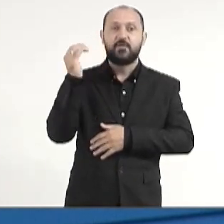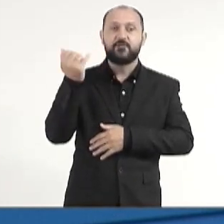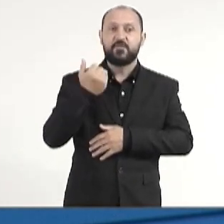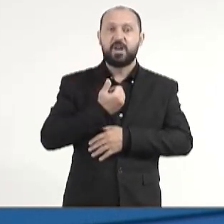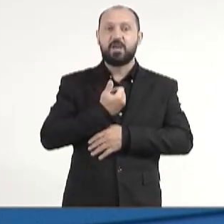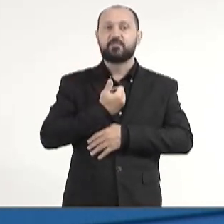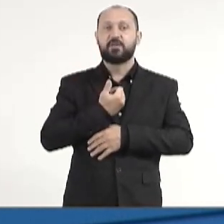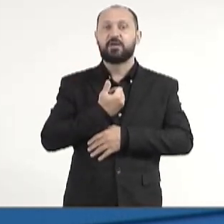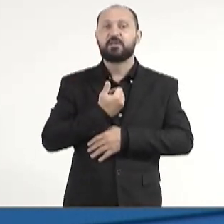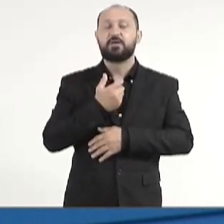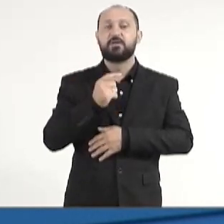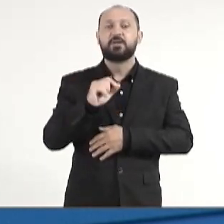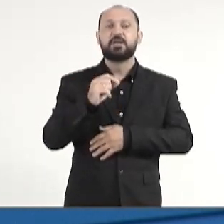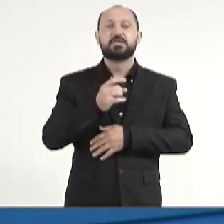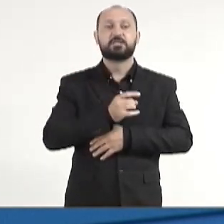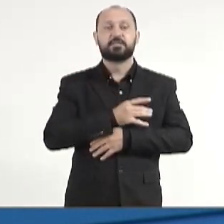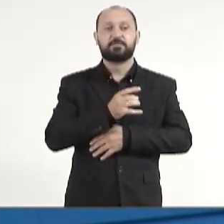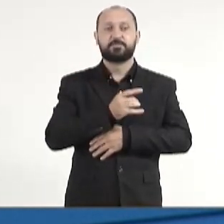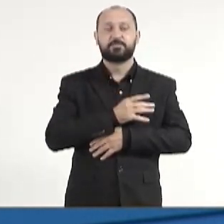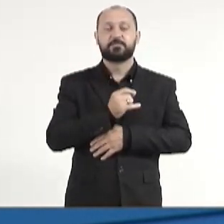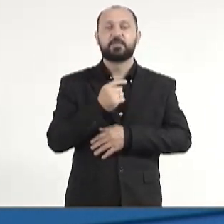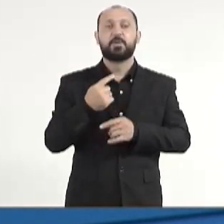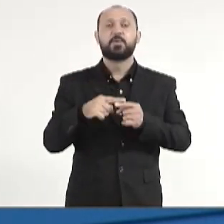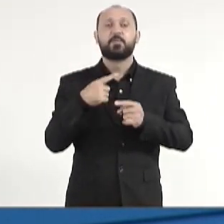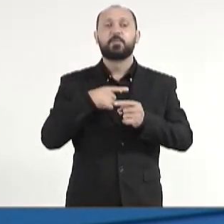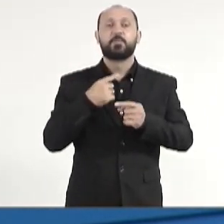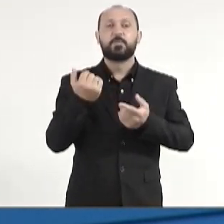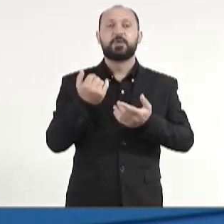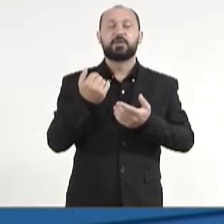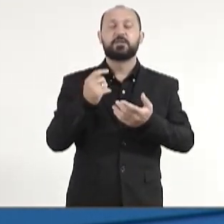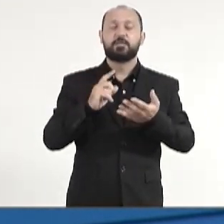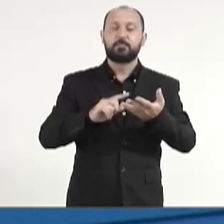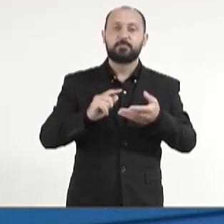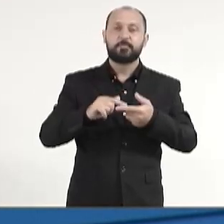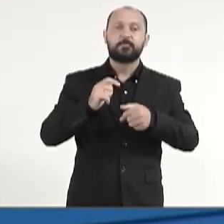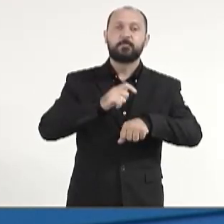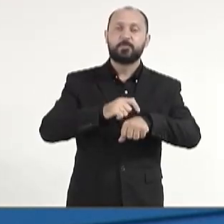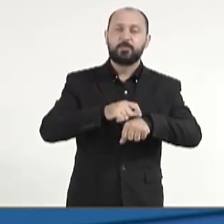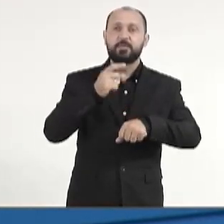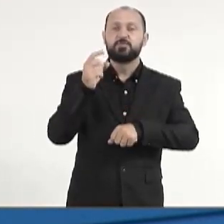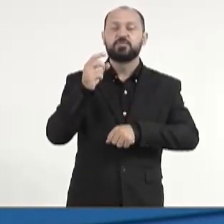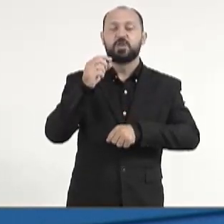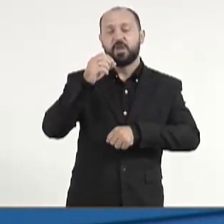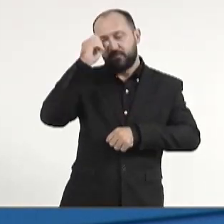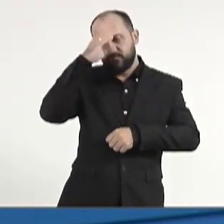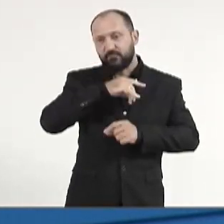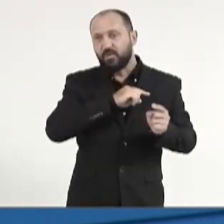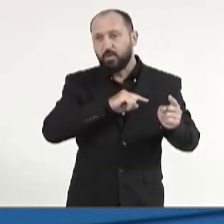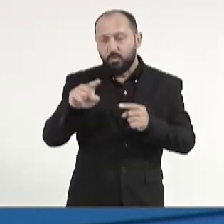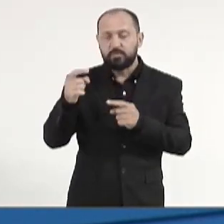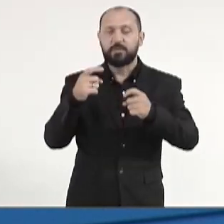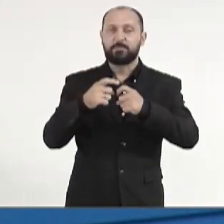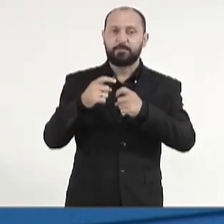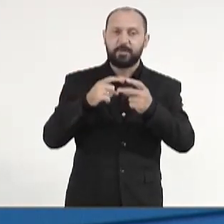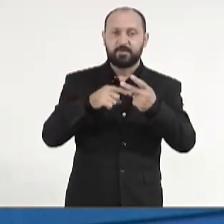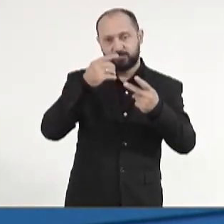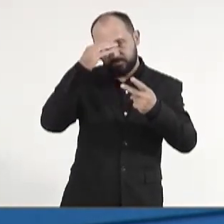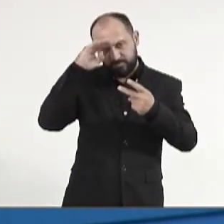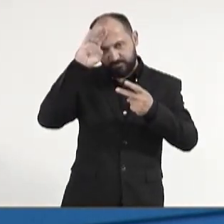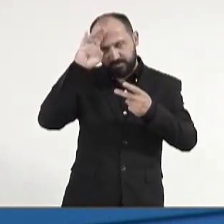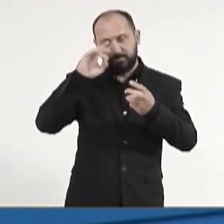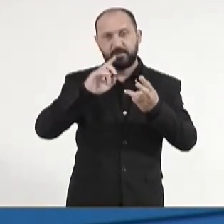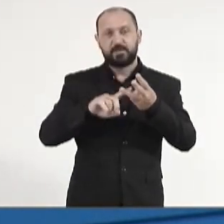já colocavam esse temor, já que foram registrados vários casos de violência contra médicos,